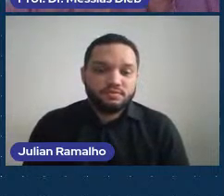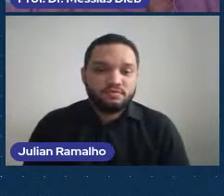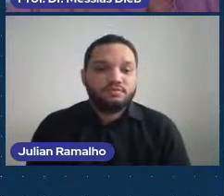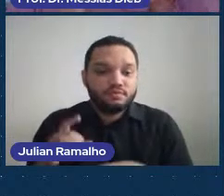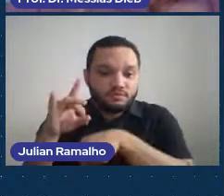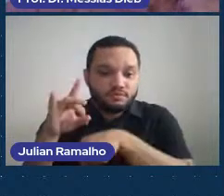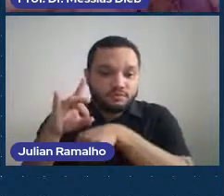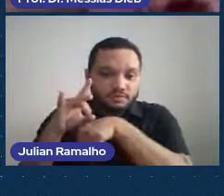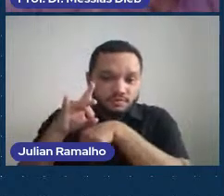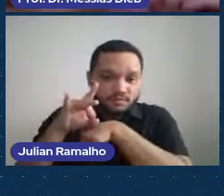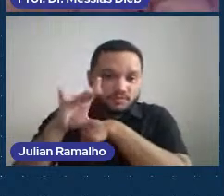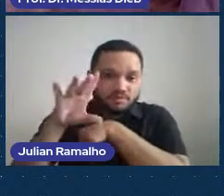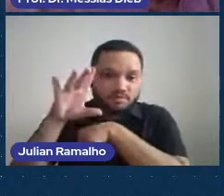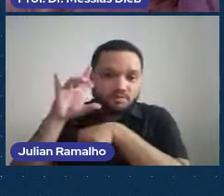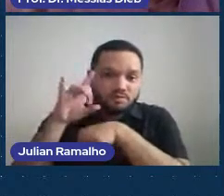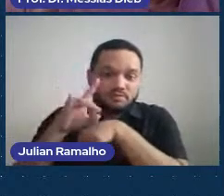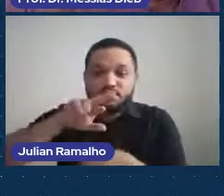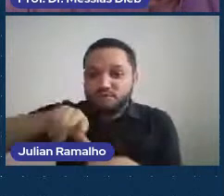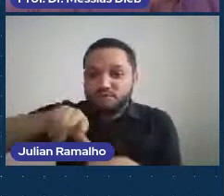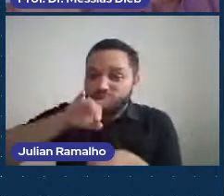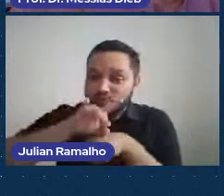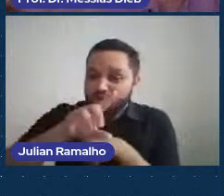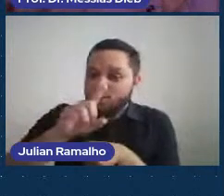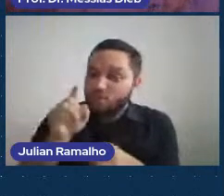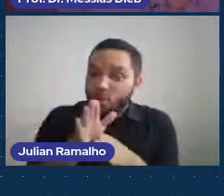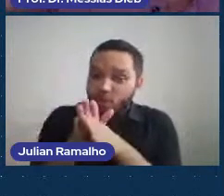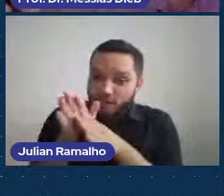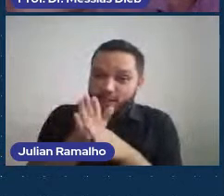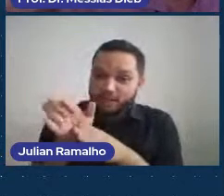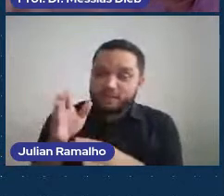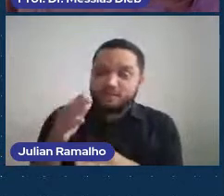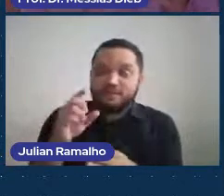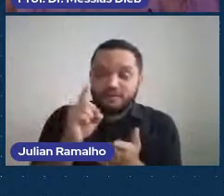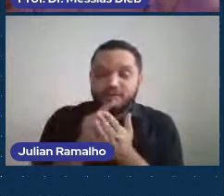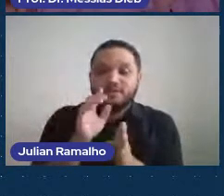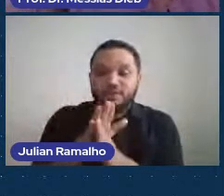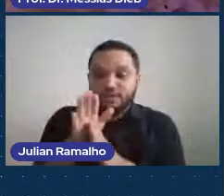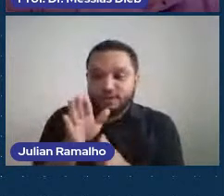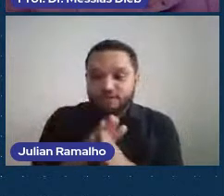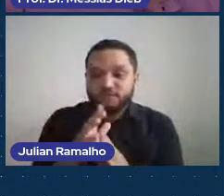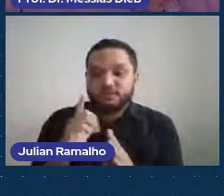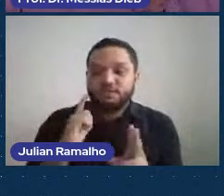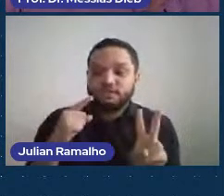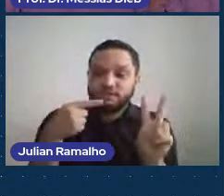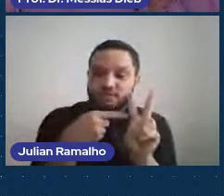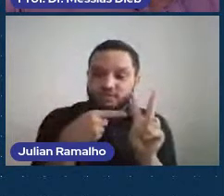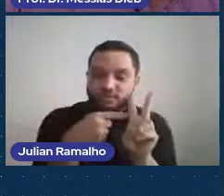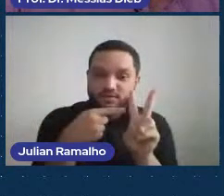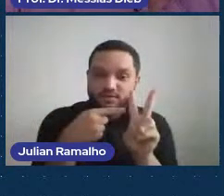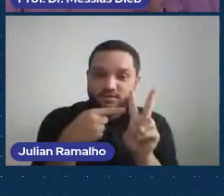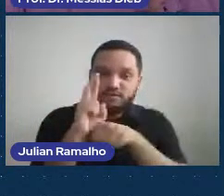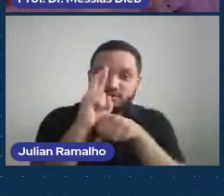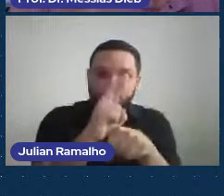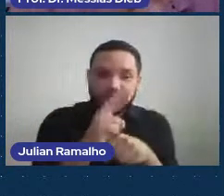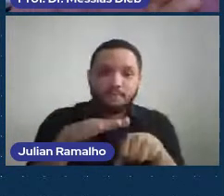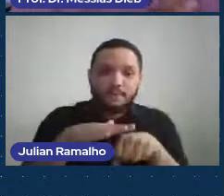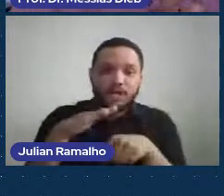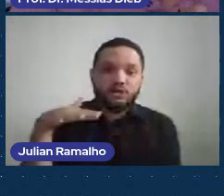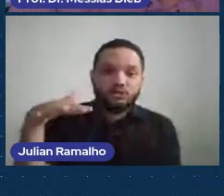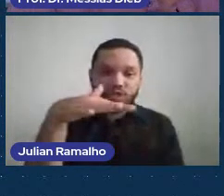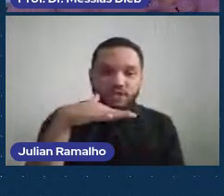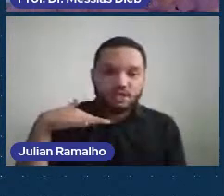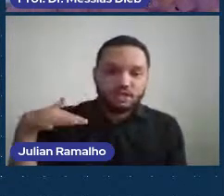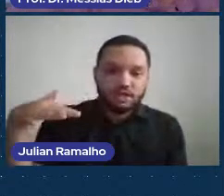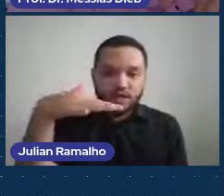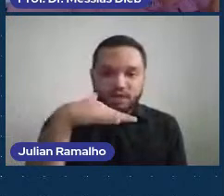que na verdade não é dica, aí já é uma orientação mesmo, né? Existem verbos que representam ações mais gerais, e aí eles